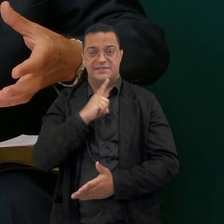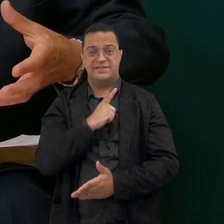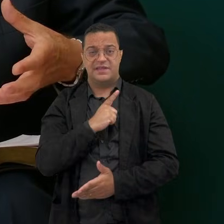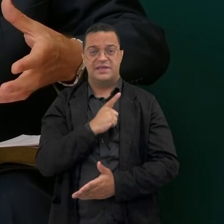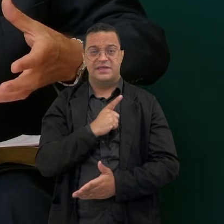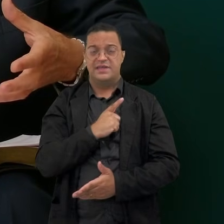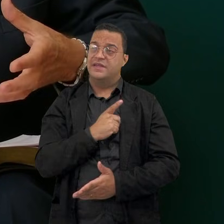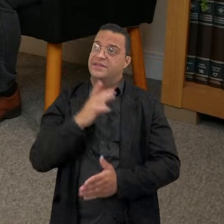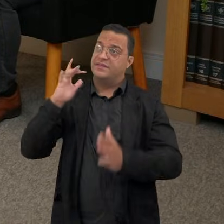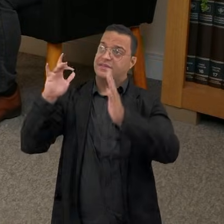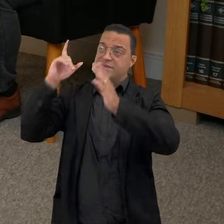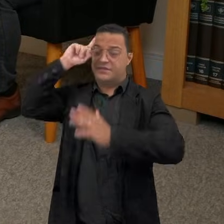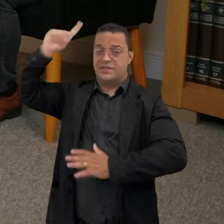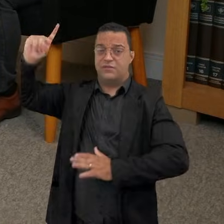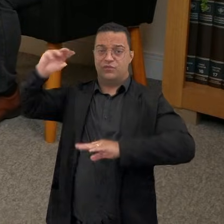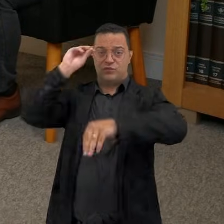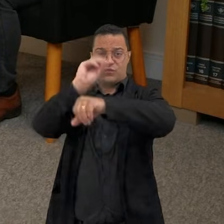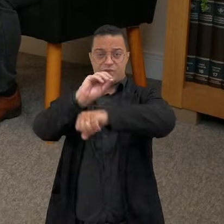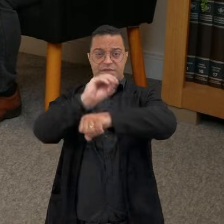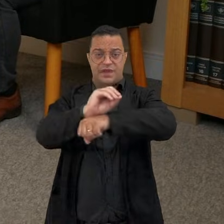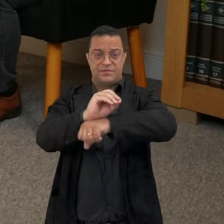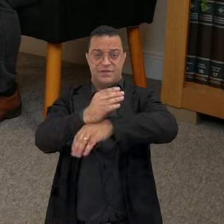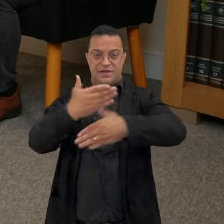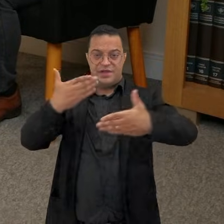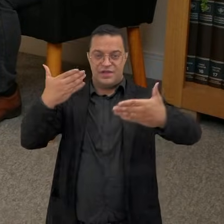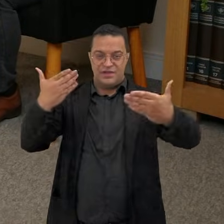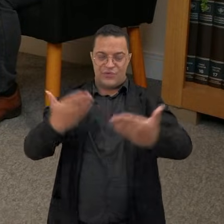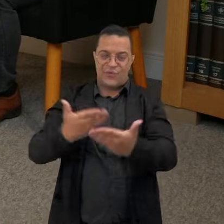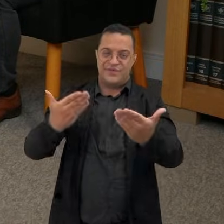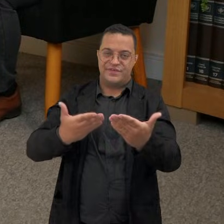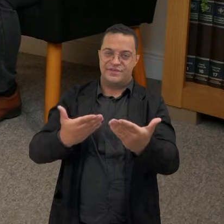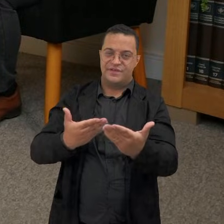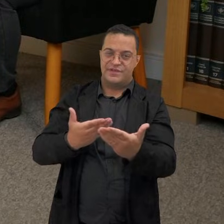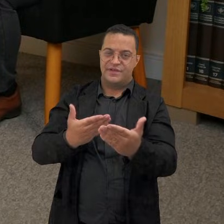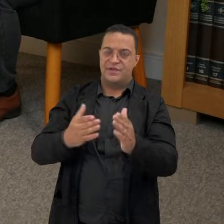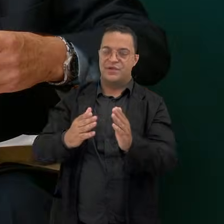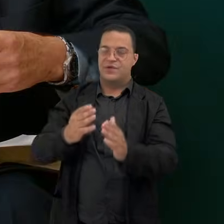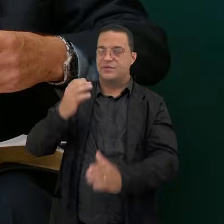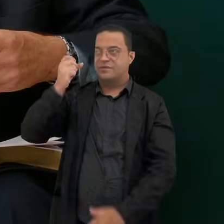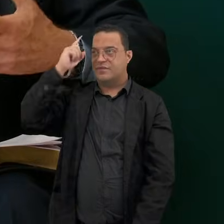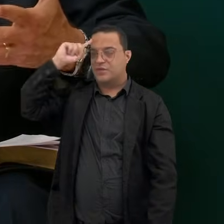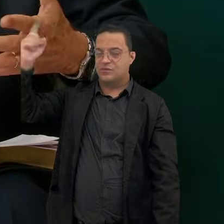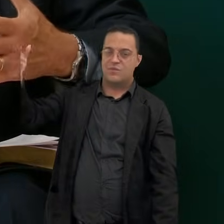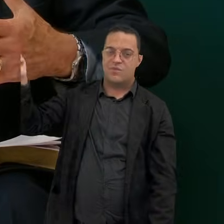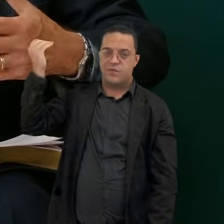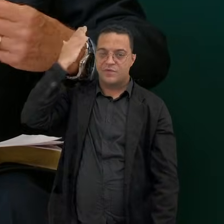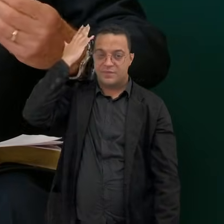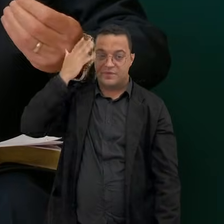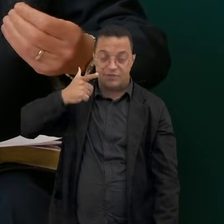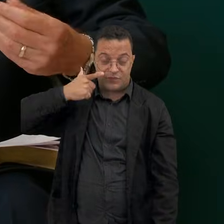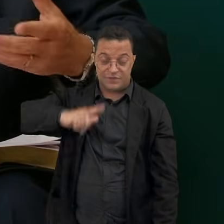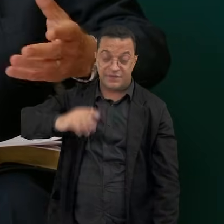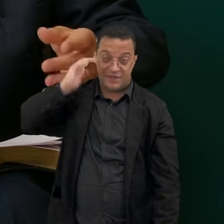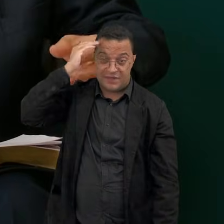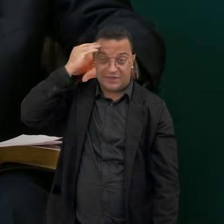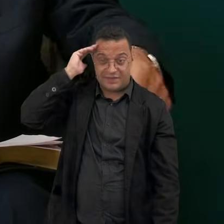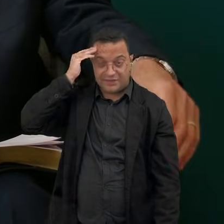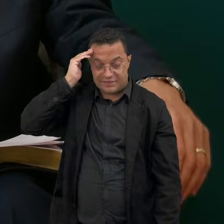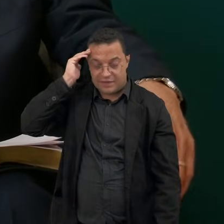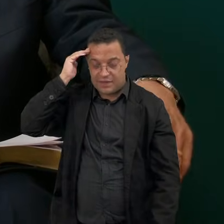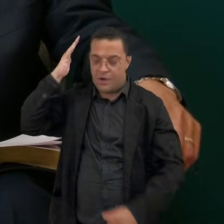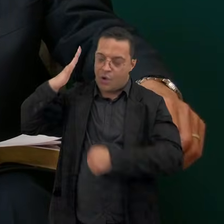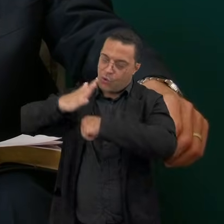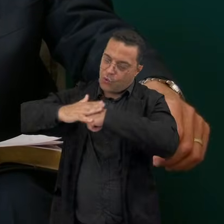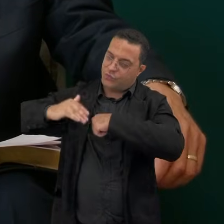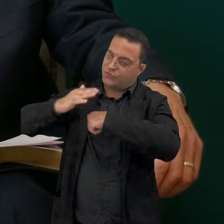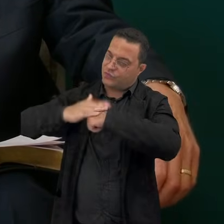compartilha conosco detalhes dessa onisciência que o Senhor tem e que é uma bênção para nós, nos consola, nos fortalece